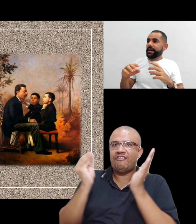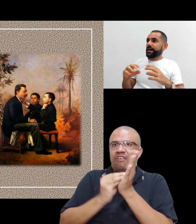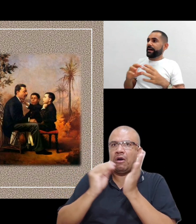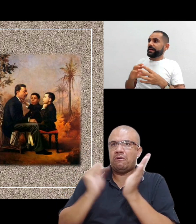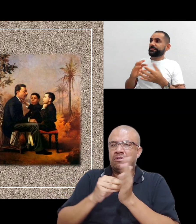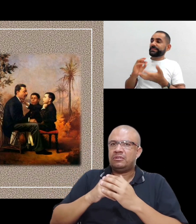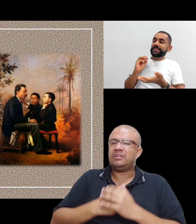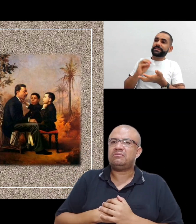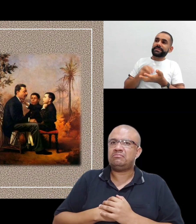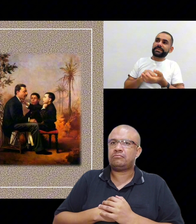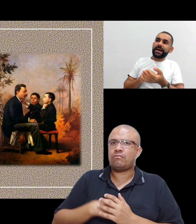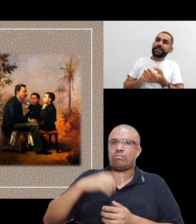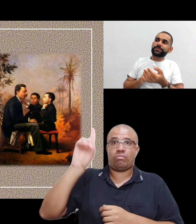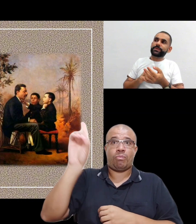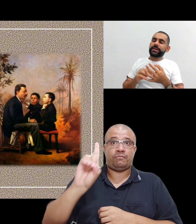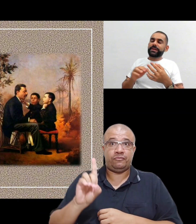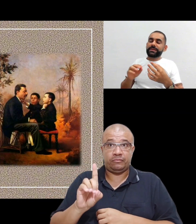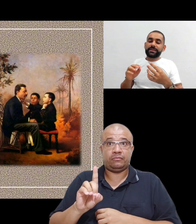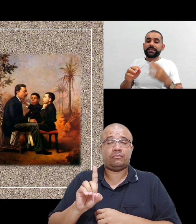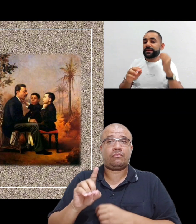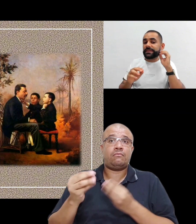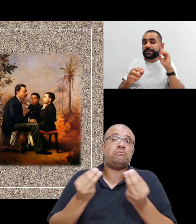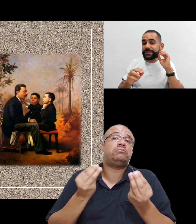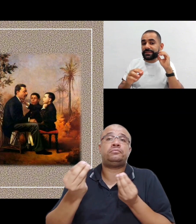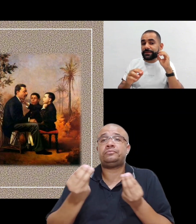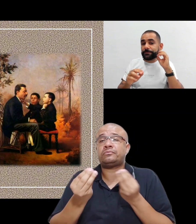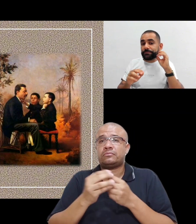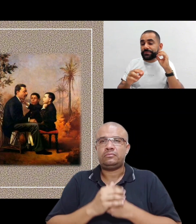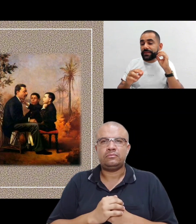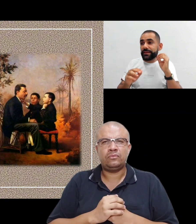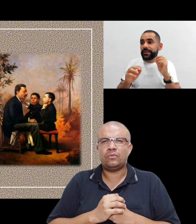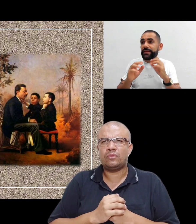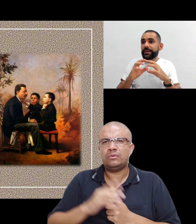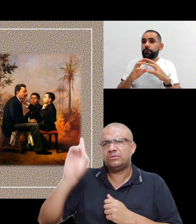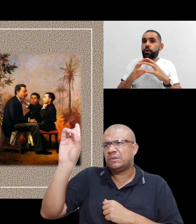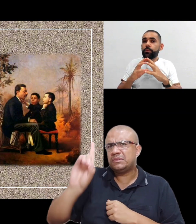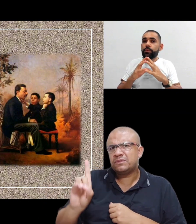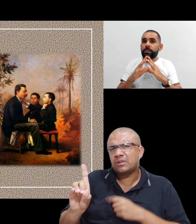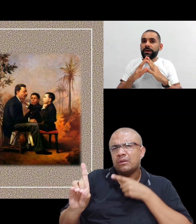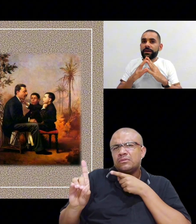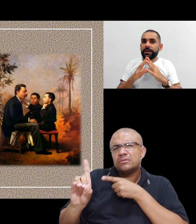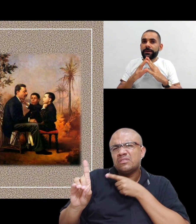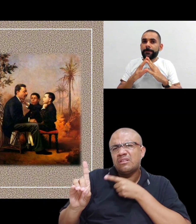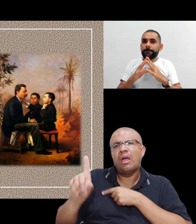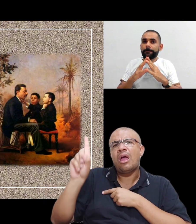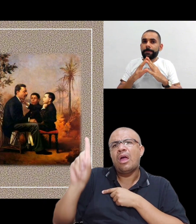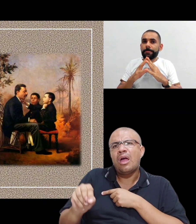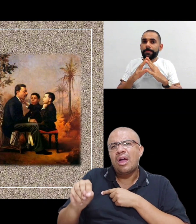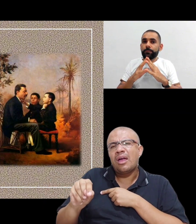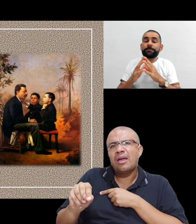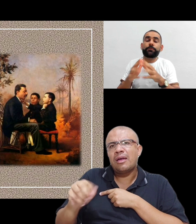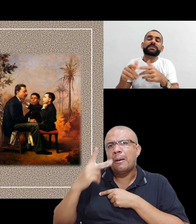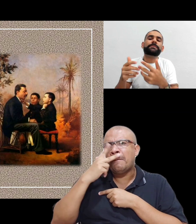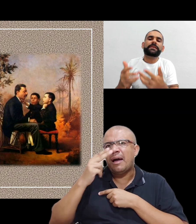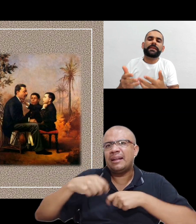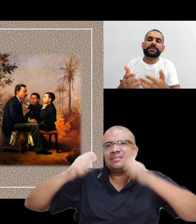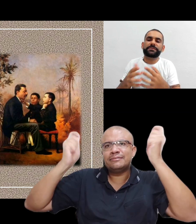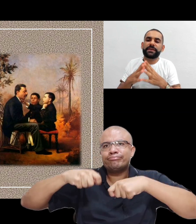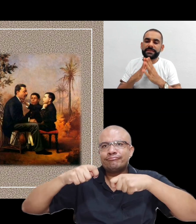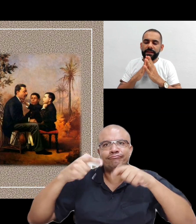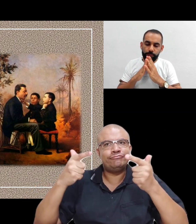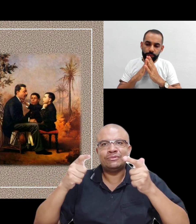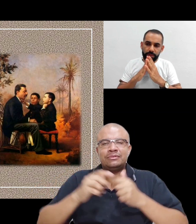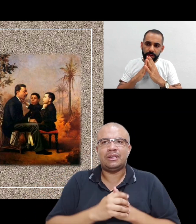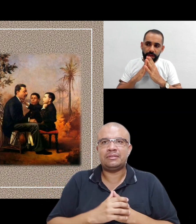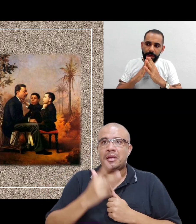né? A deficiência nesse caso, que é entendida como uma impossibilidade